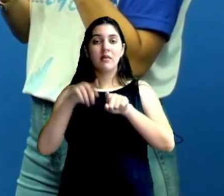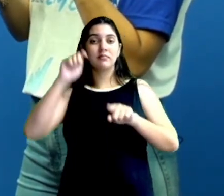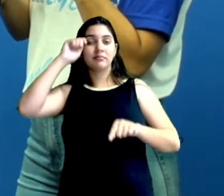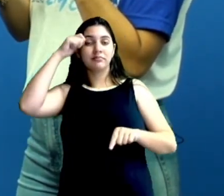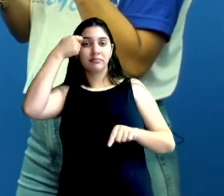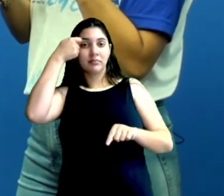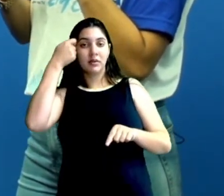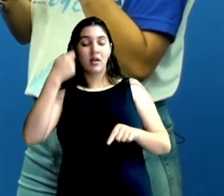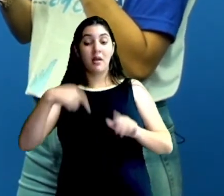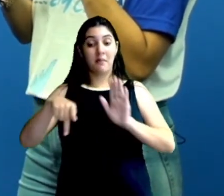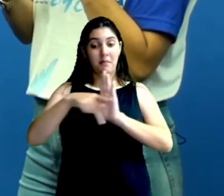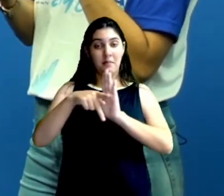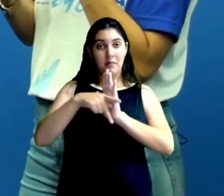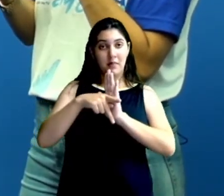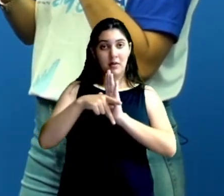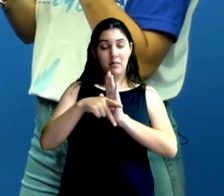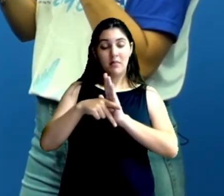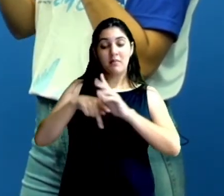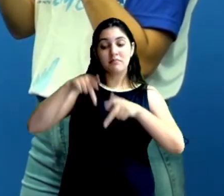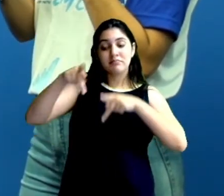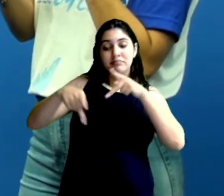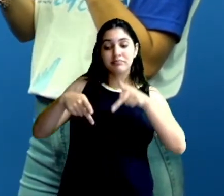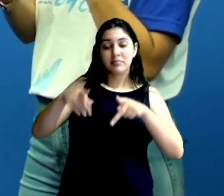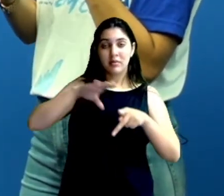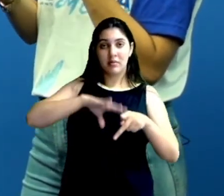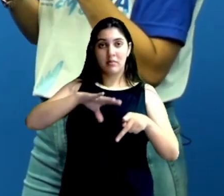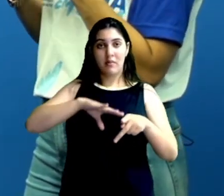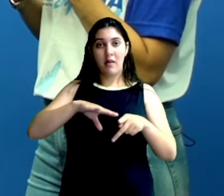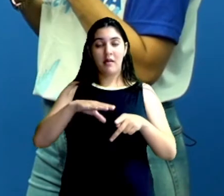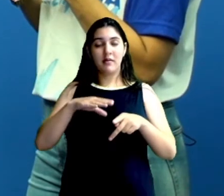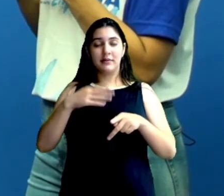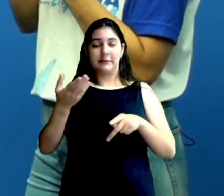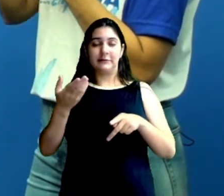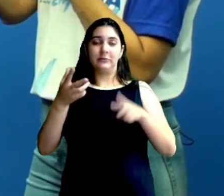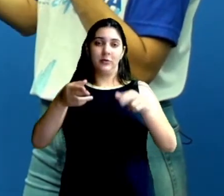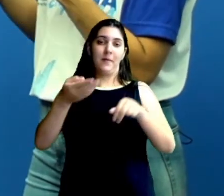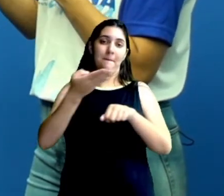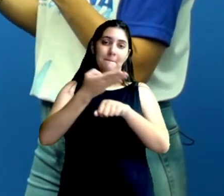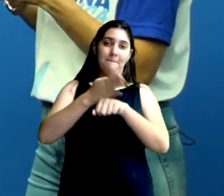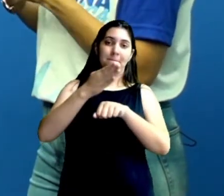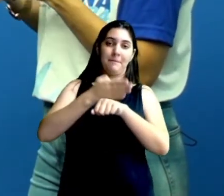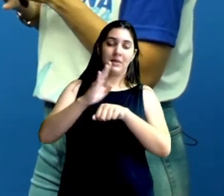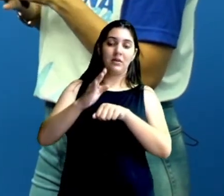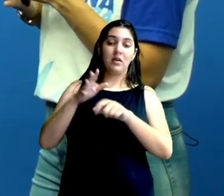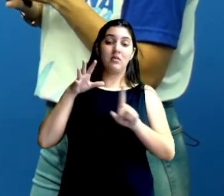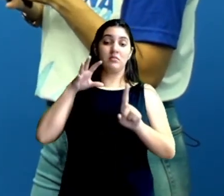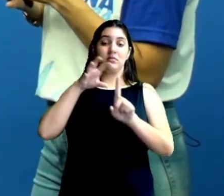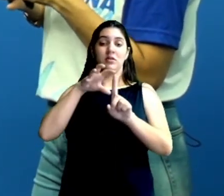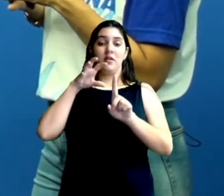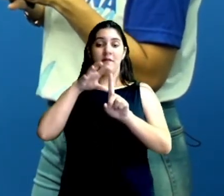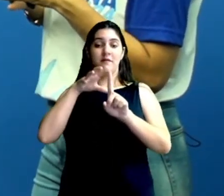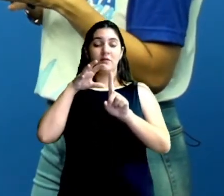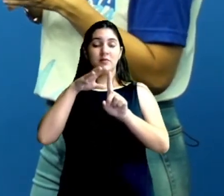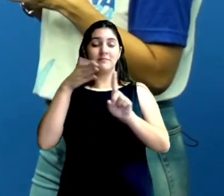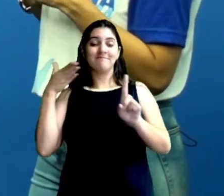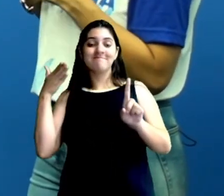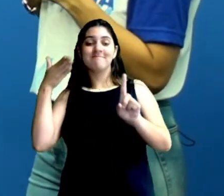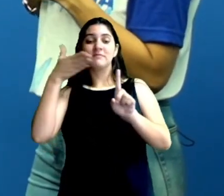quanto a própria população portuguesa, no caso a branca, ela influencia